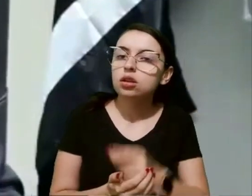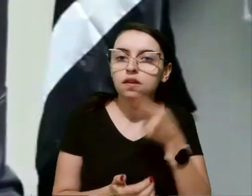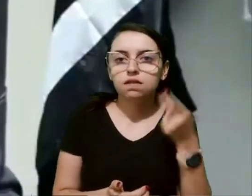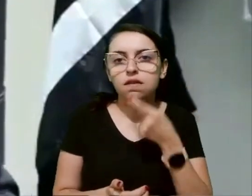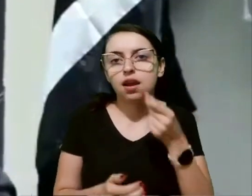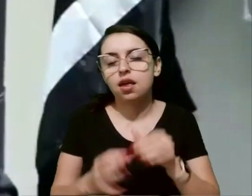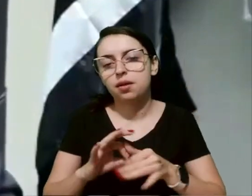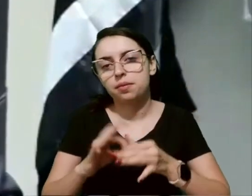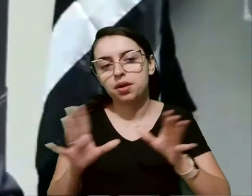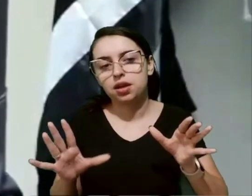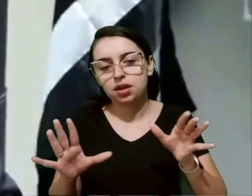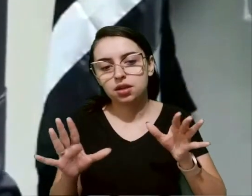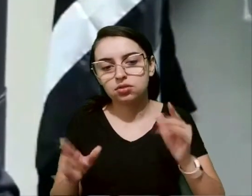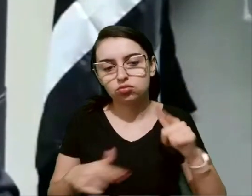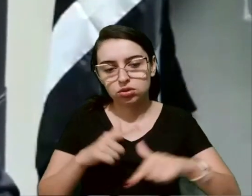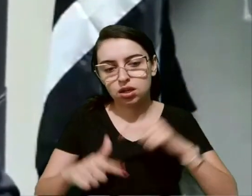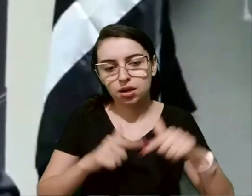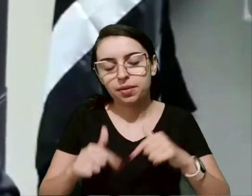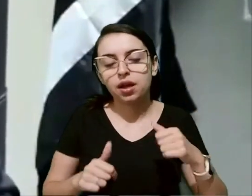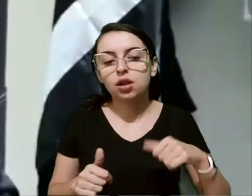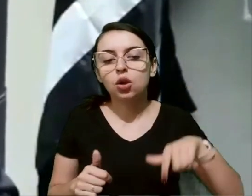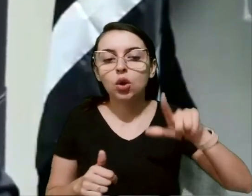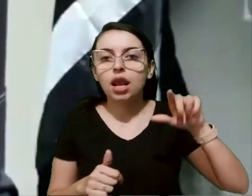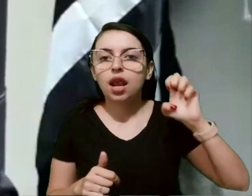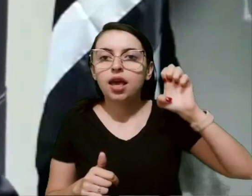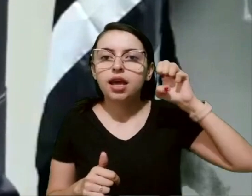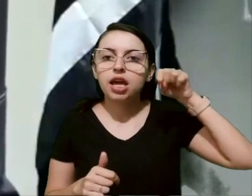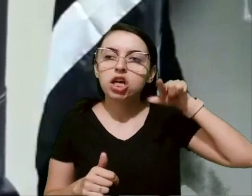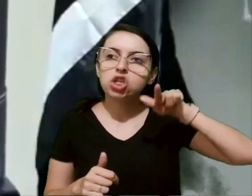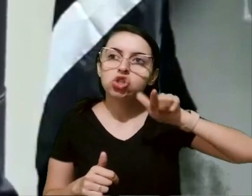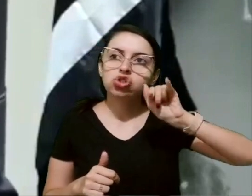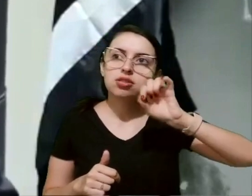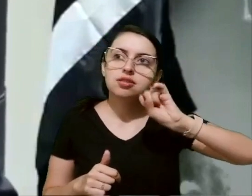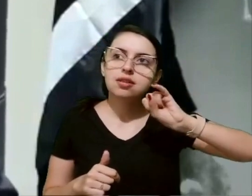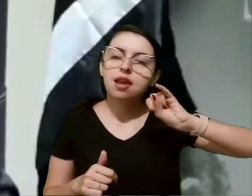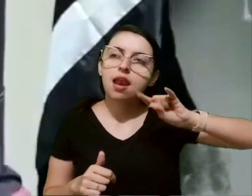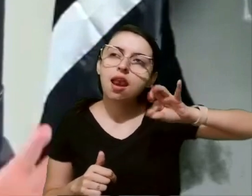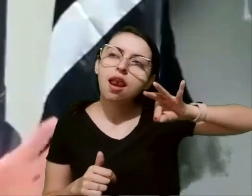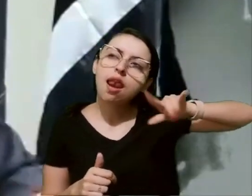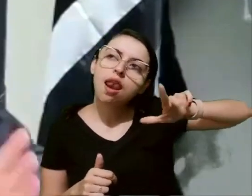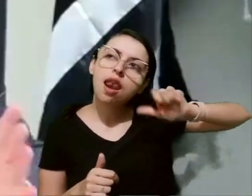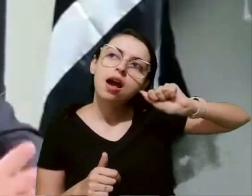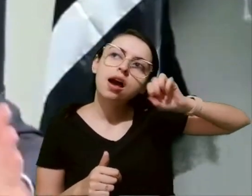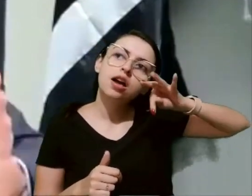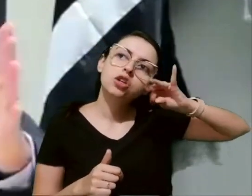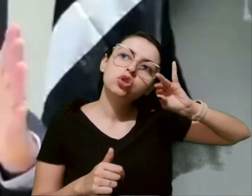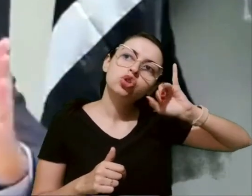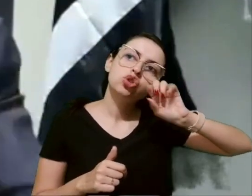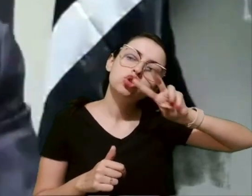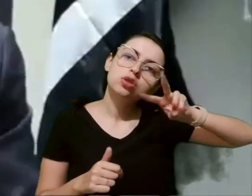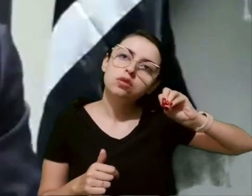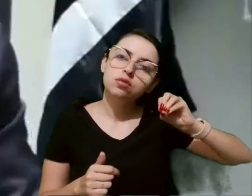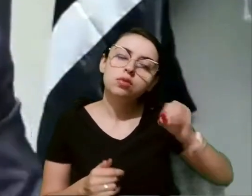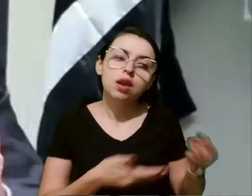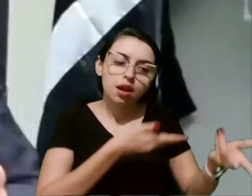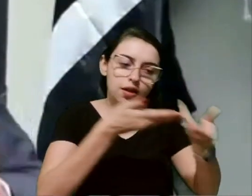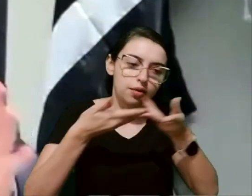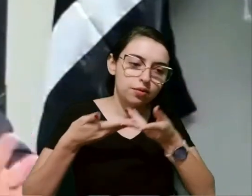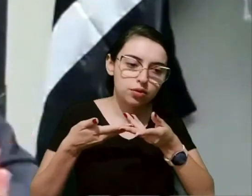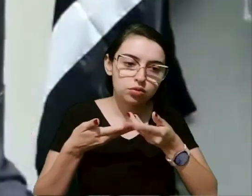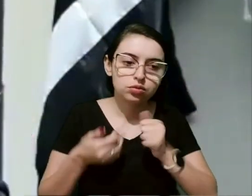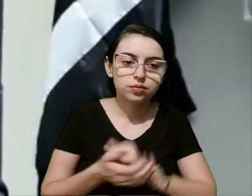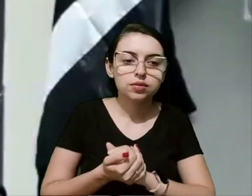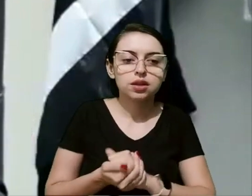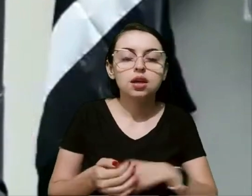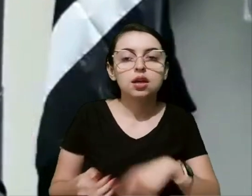na abertura dos trabalhos legislativos, o presidente do CNJ, que é o presidente supremo, ele vai levar os relatórios estatísticos do judiciário